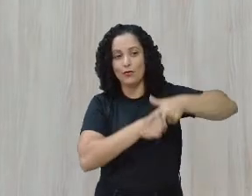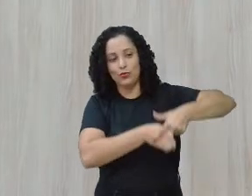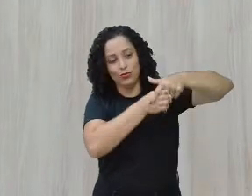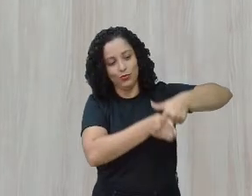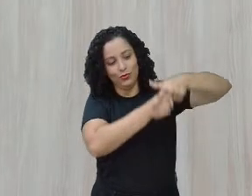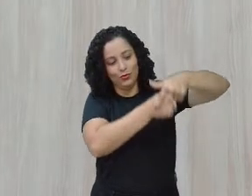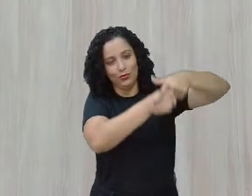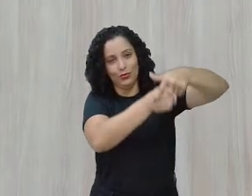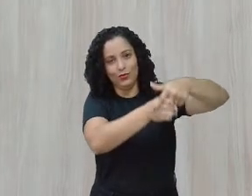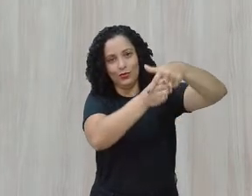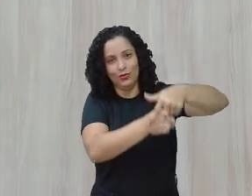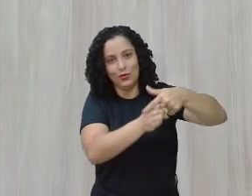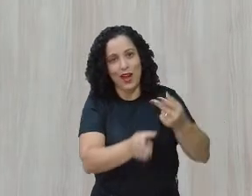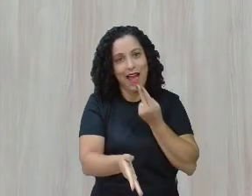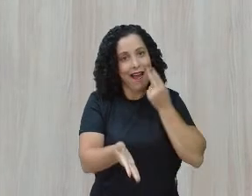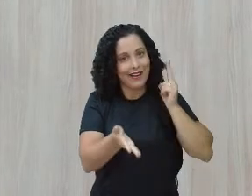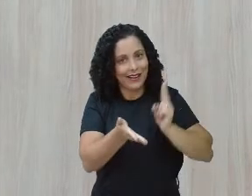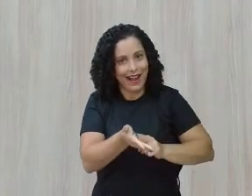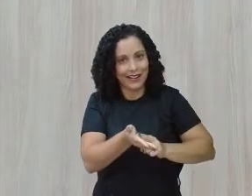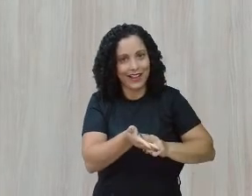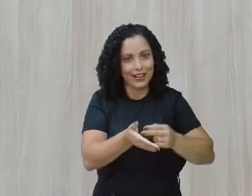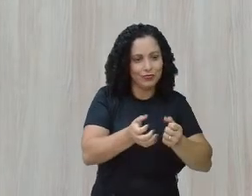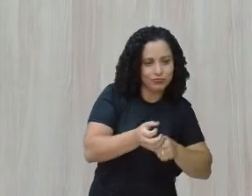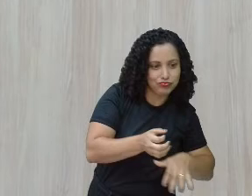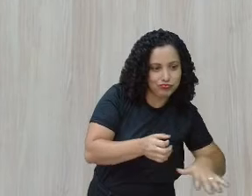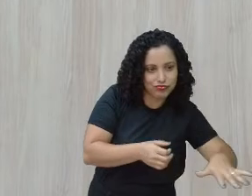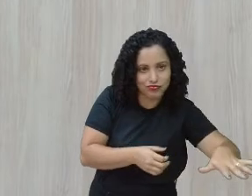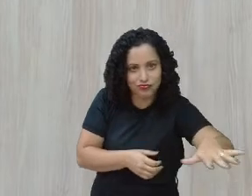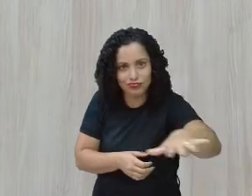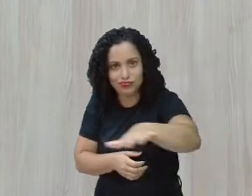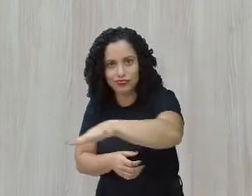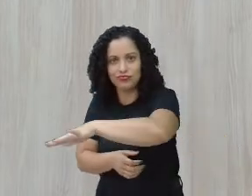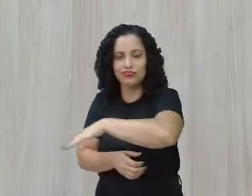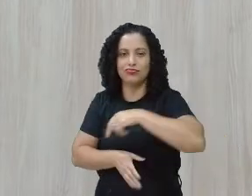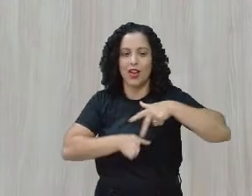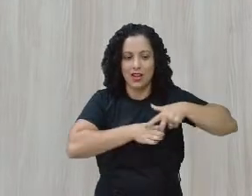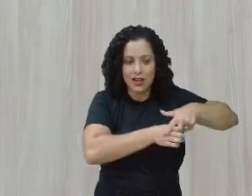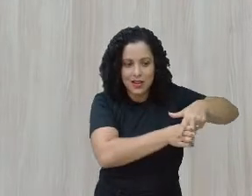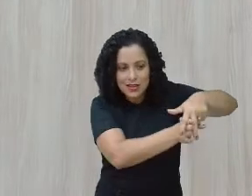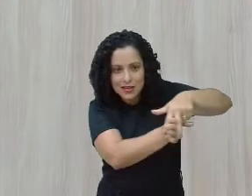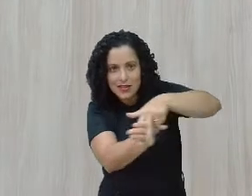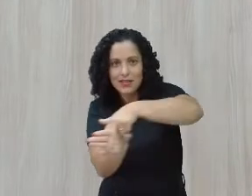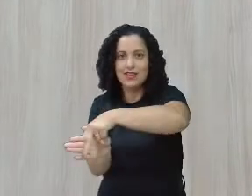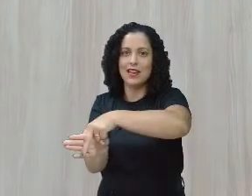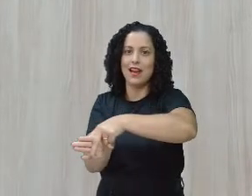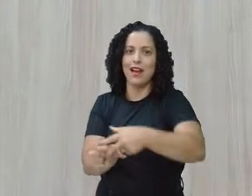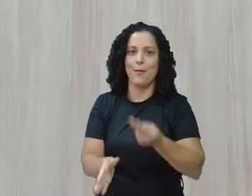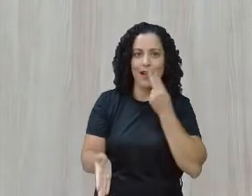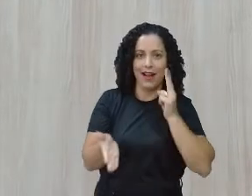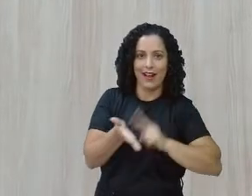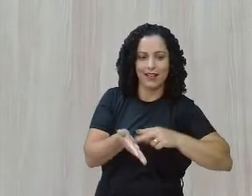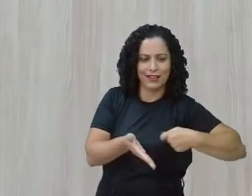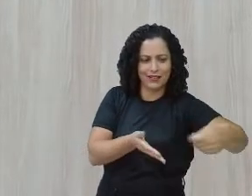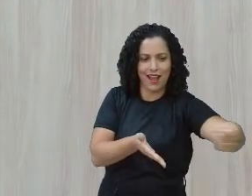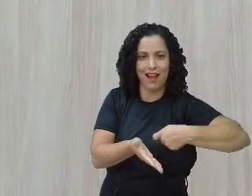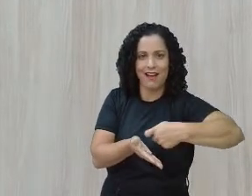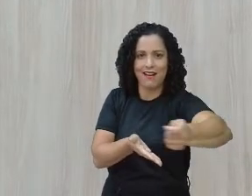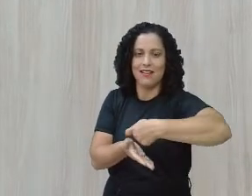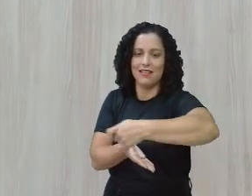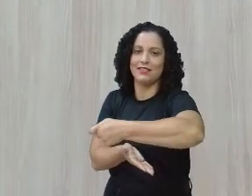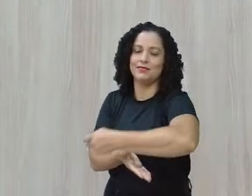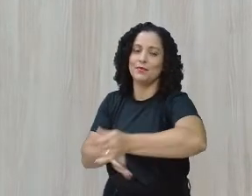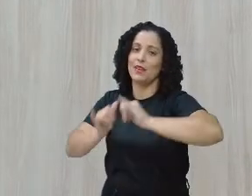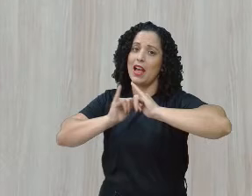se aventurava pelo território persa, pelo Império também, pelo Império Romano, para levar